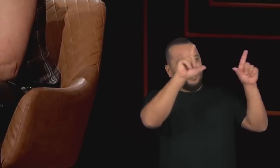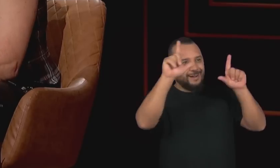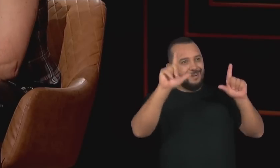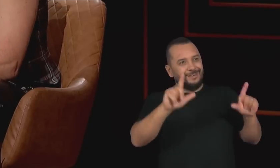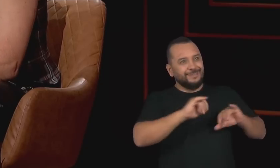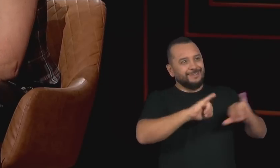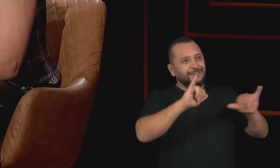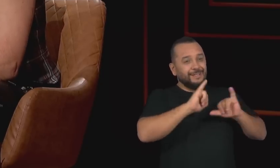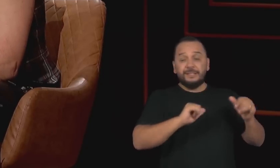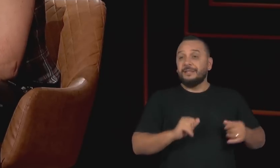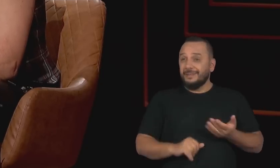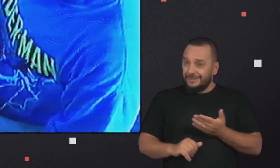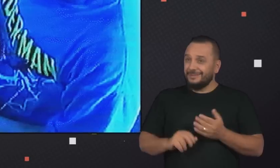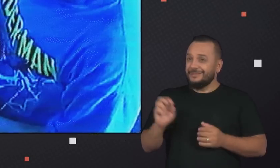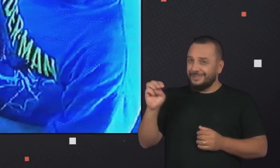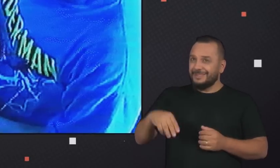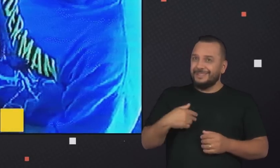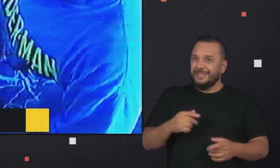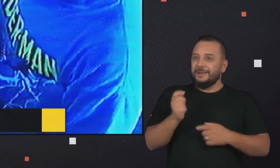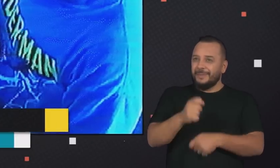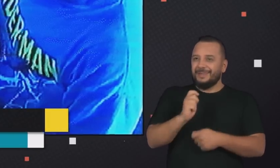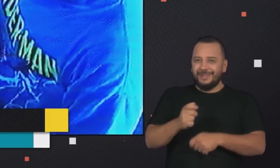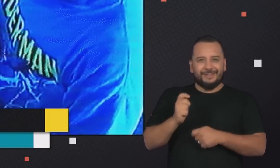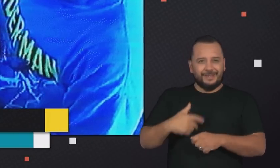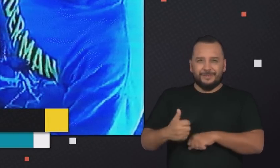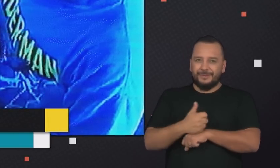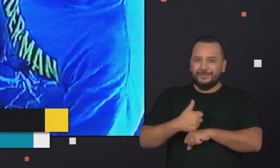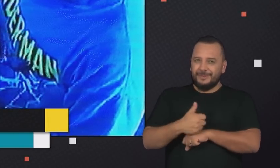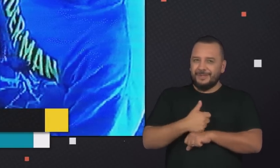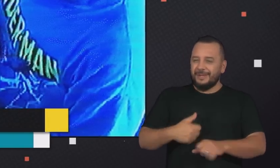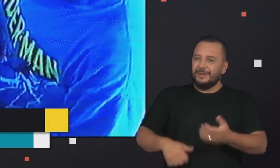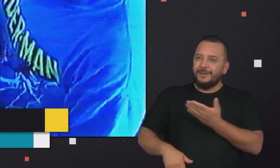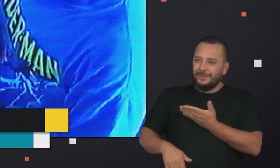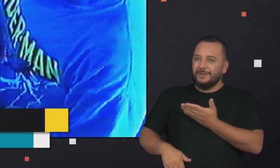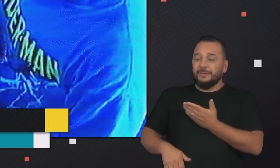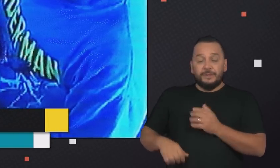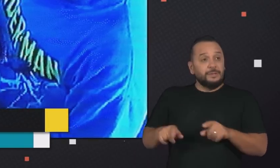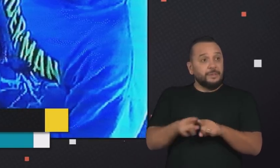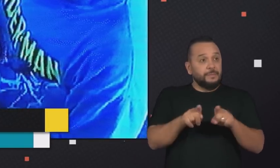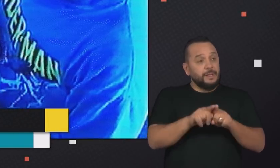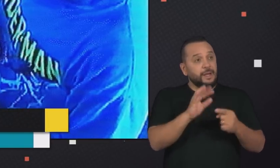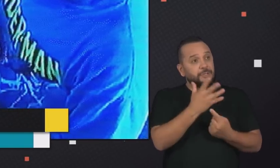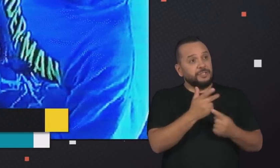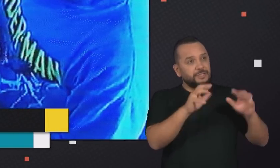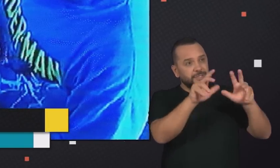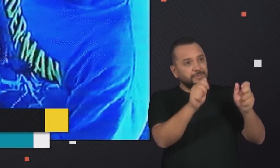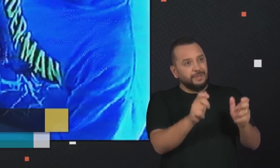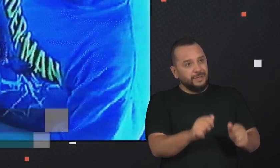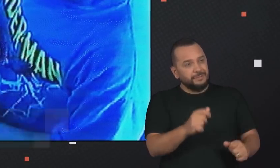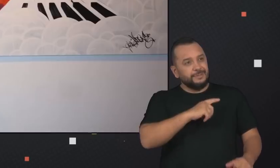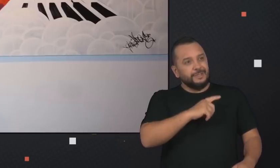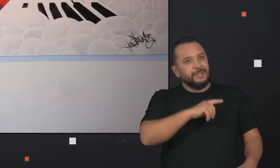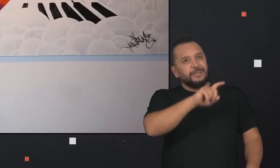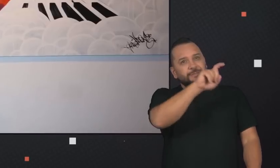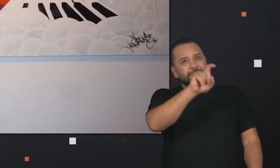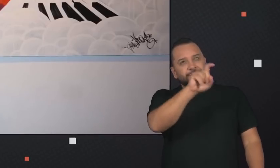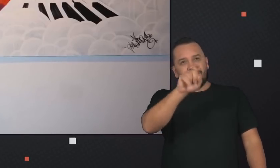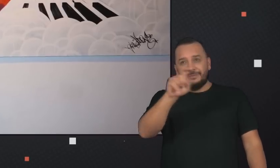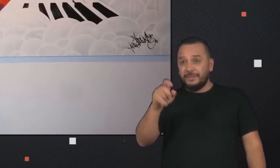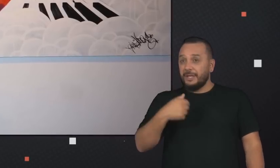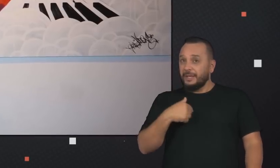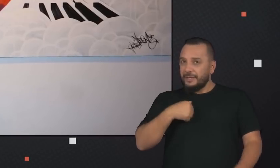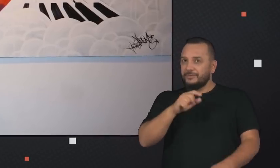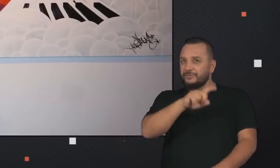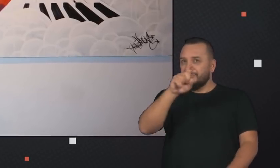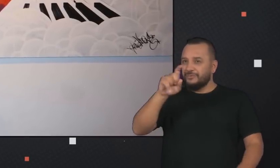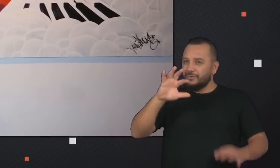um baterista de alta categoria. E um grande artista plástico. E um grande artista, grafiteiro old school, então ele fazia todos os grafites